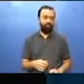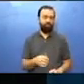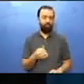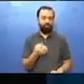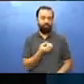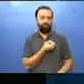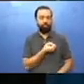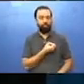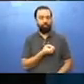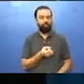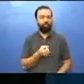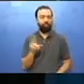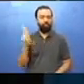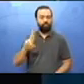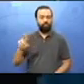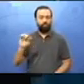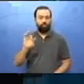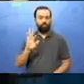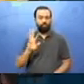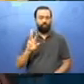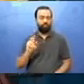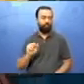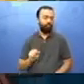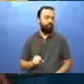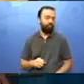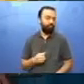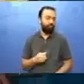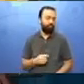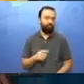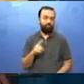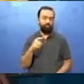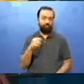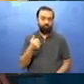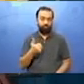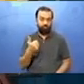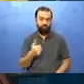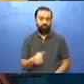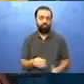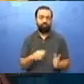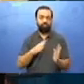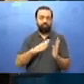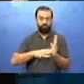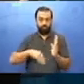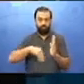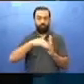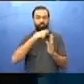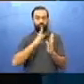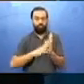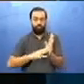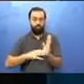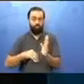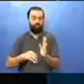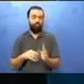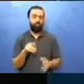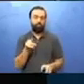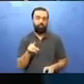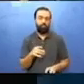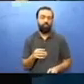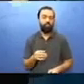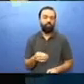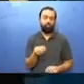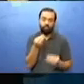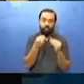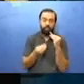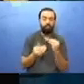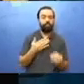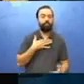alimentos. Agora vamos ver quais eram as perguntas. Número 1. Pinte na parlenda o que você gosta de comer. E essa